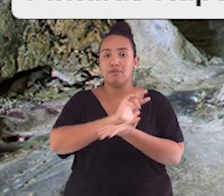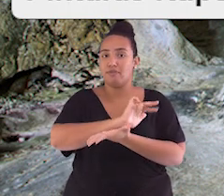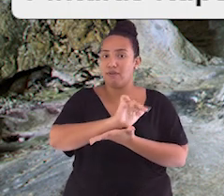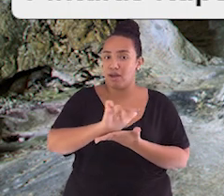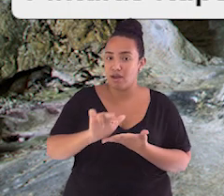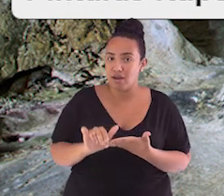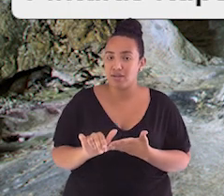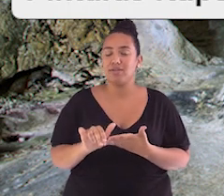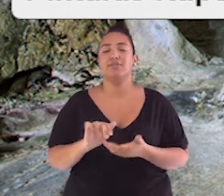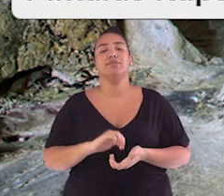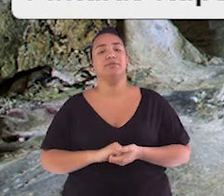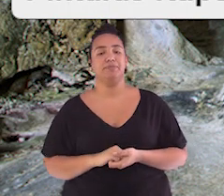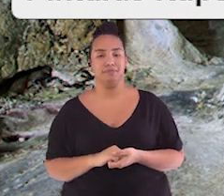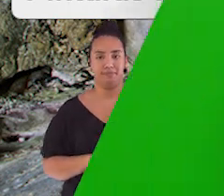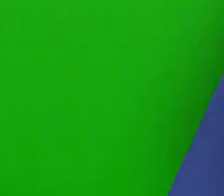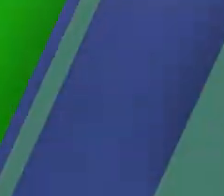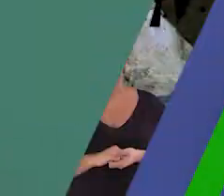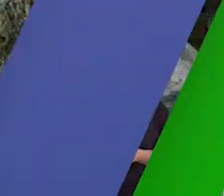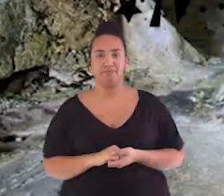são muito riquíssimas.